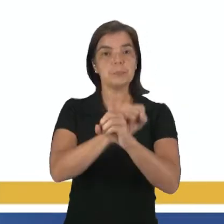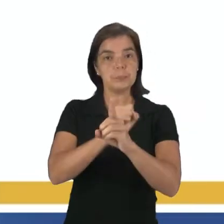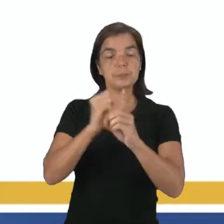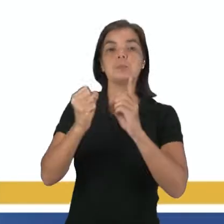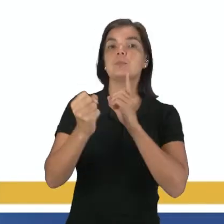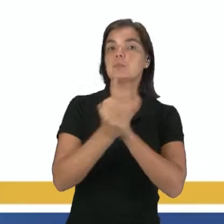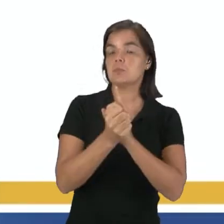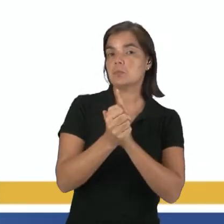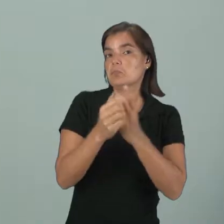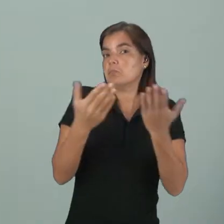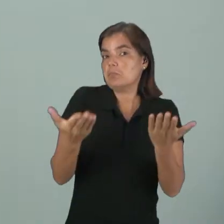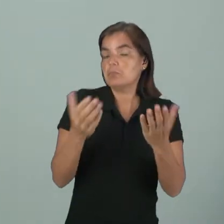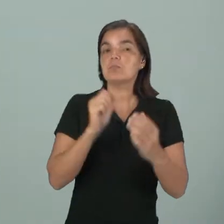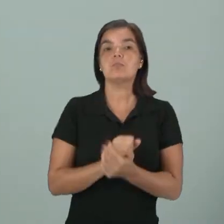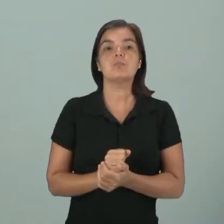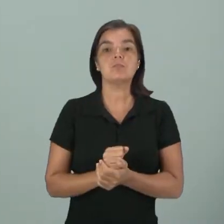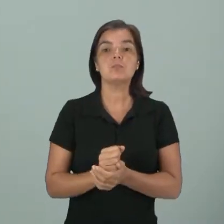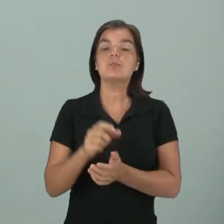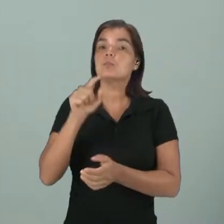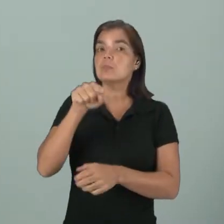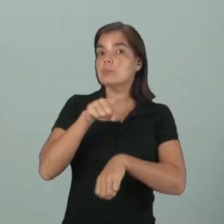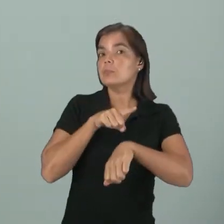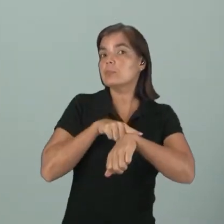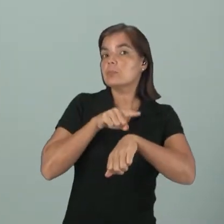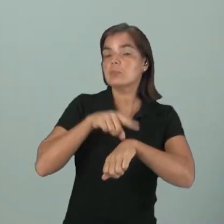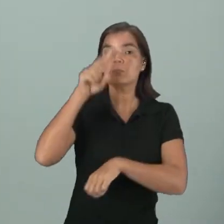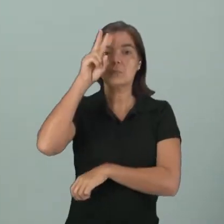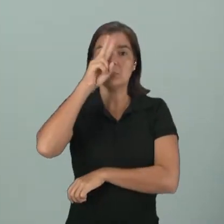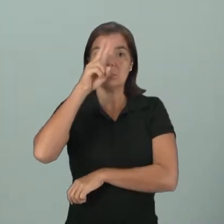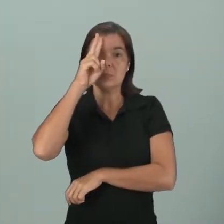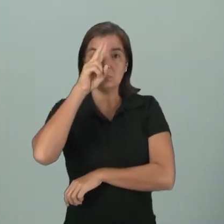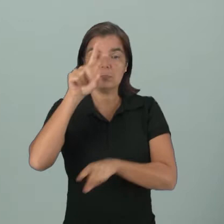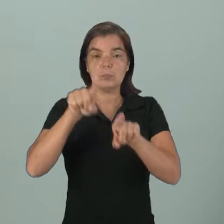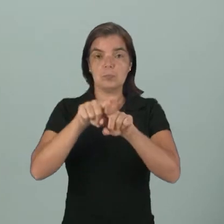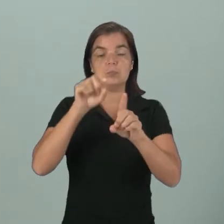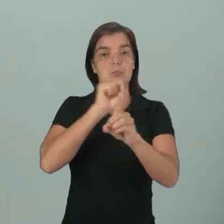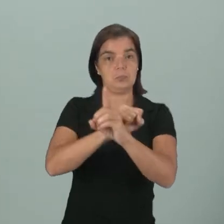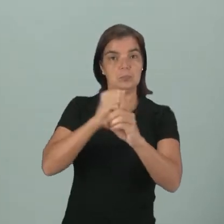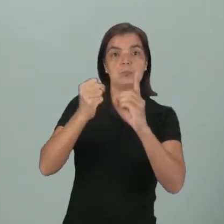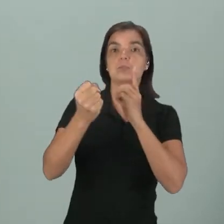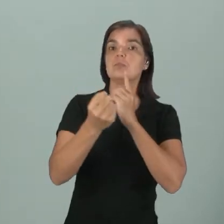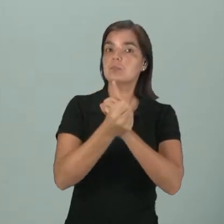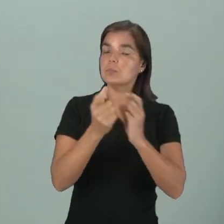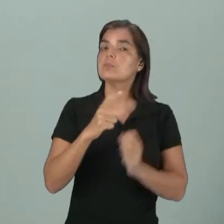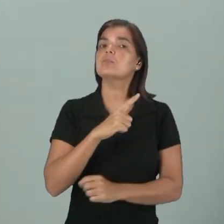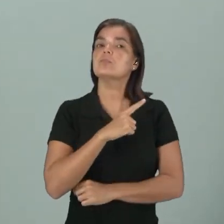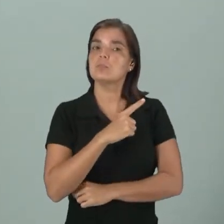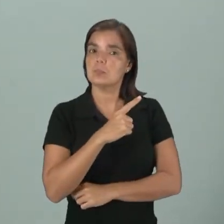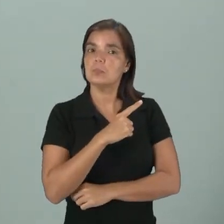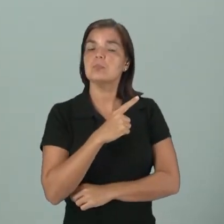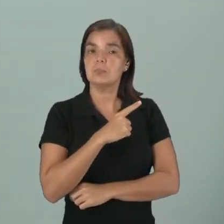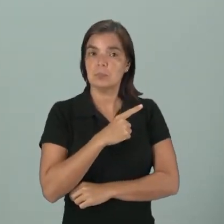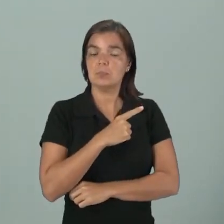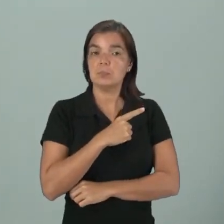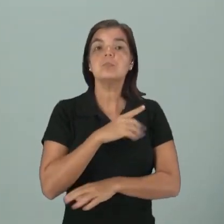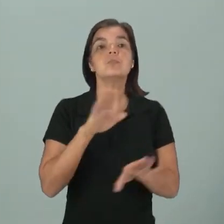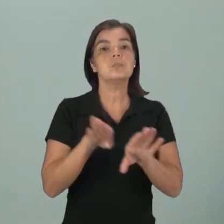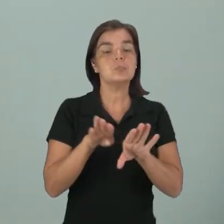sociedade, ou por que não dizer, cada momento histórico, a sociedade, ela possui as